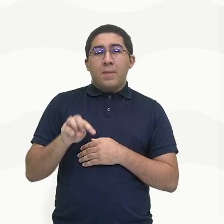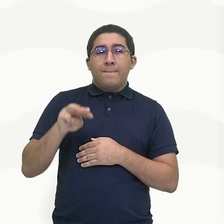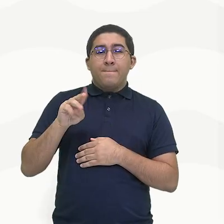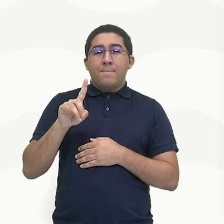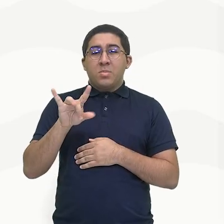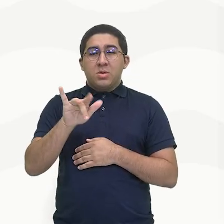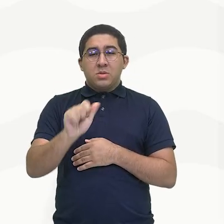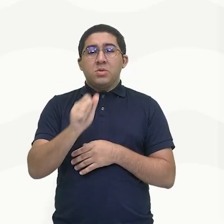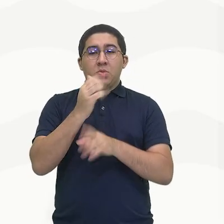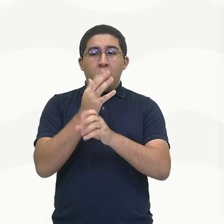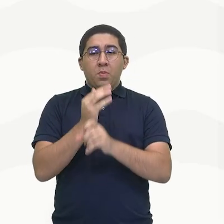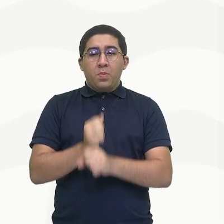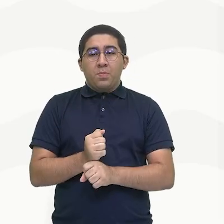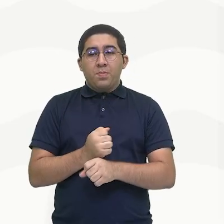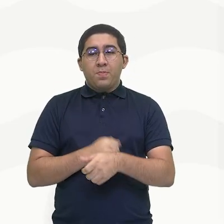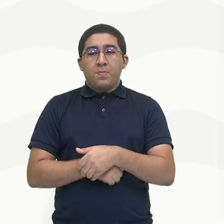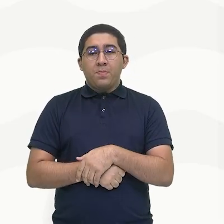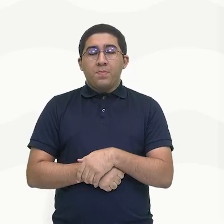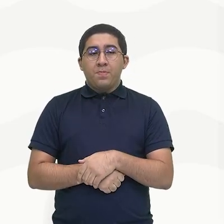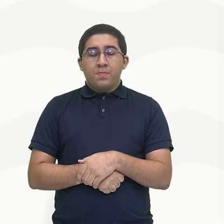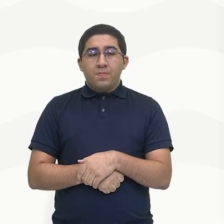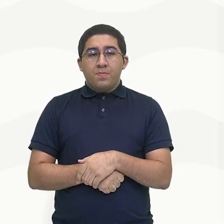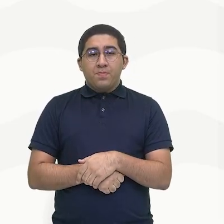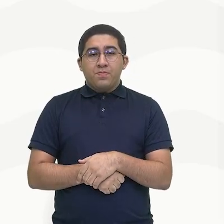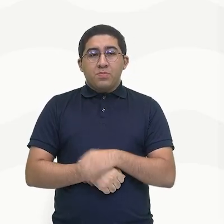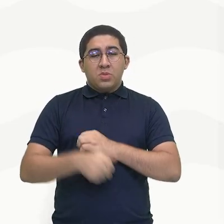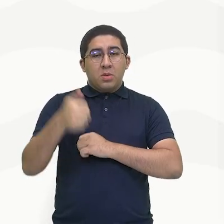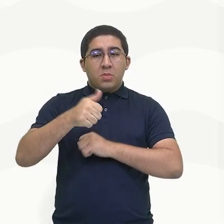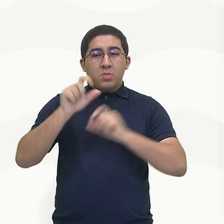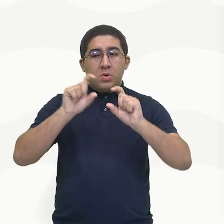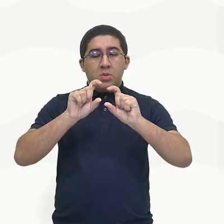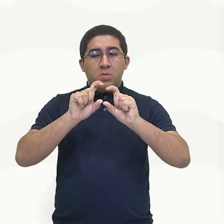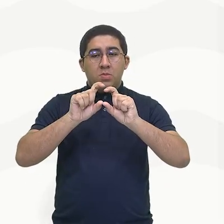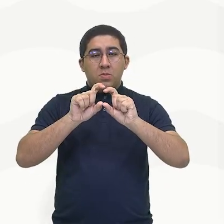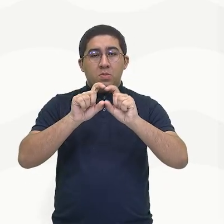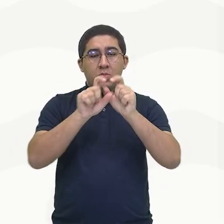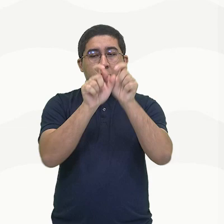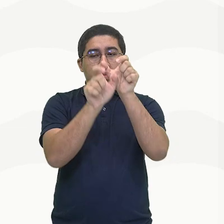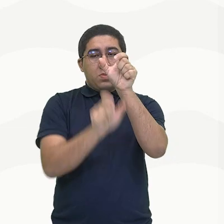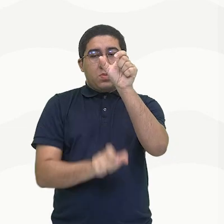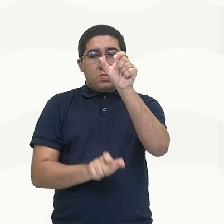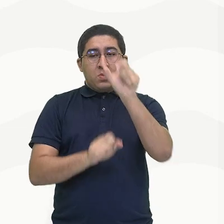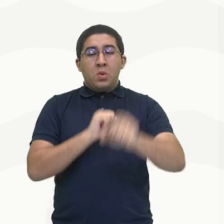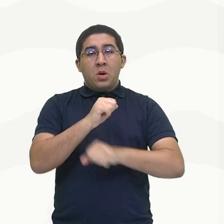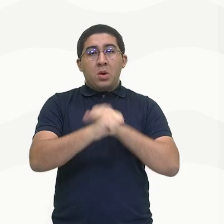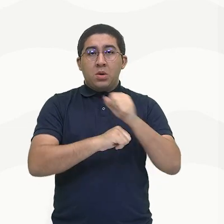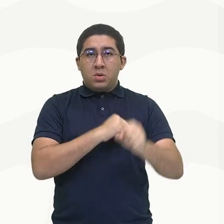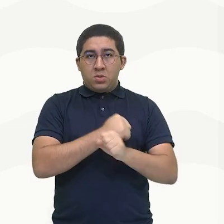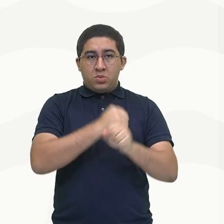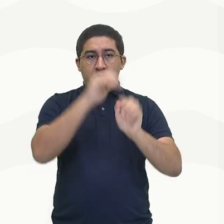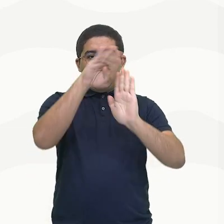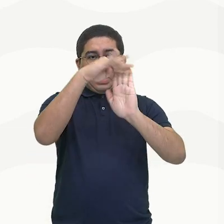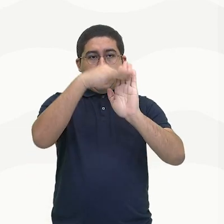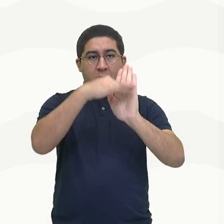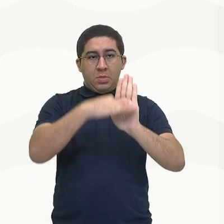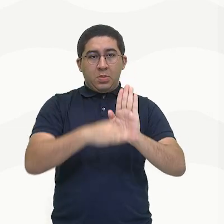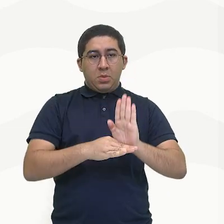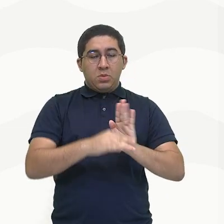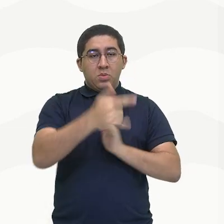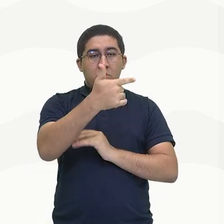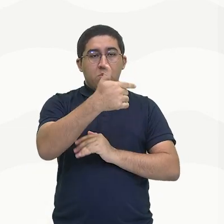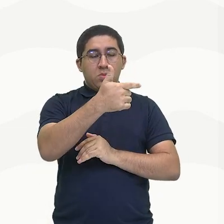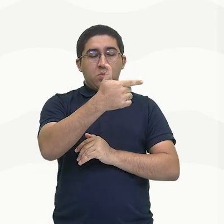de variação. Aqui, na primeira coluna, está indicando os anos, que vai de 2018